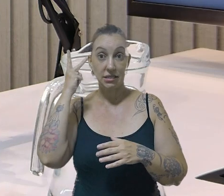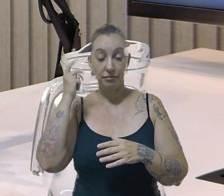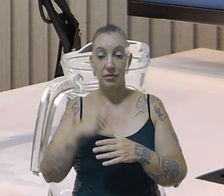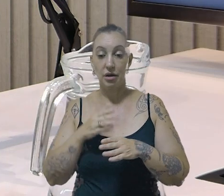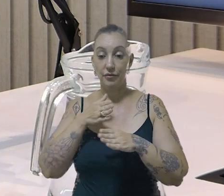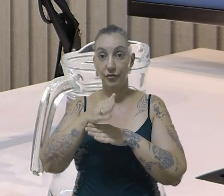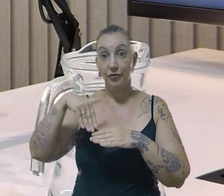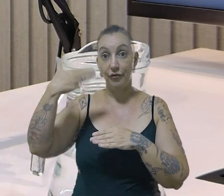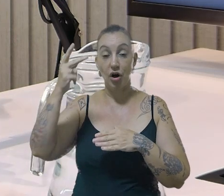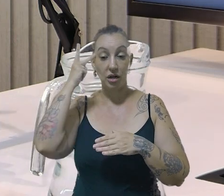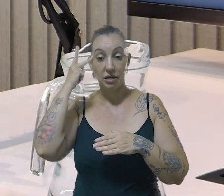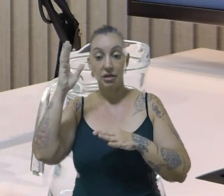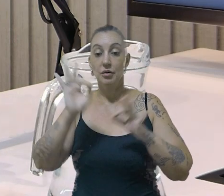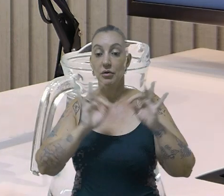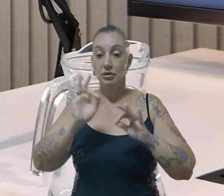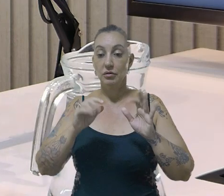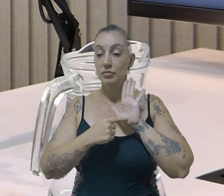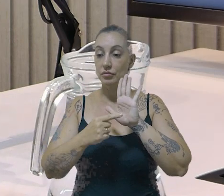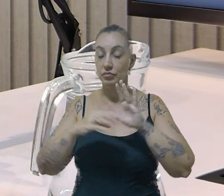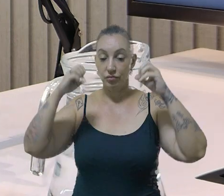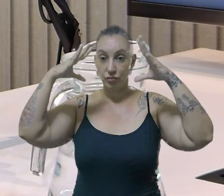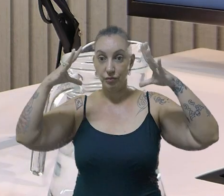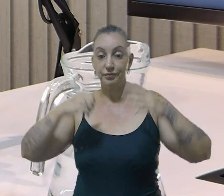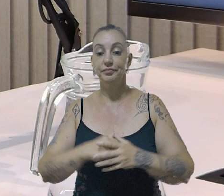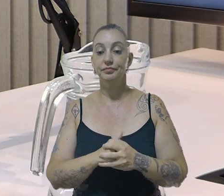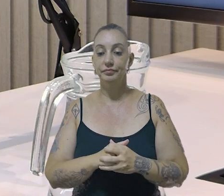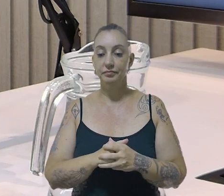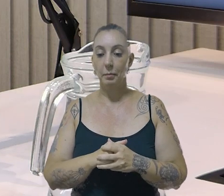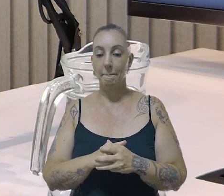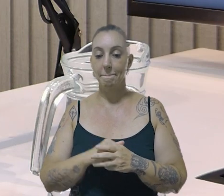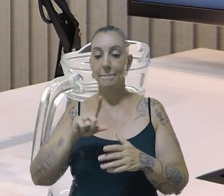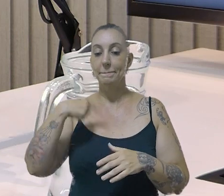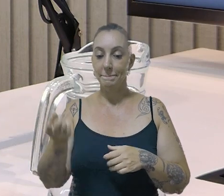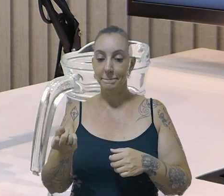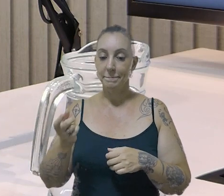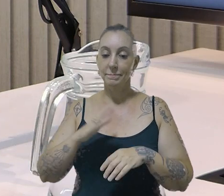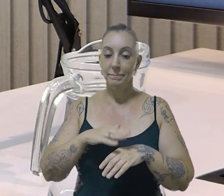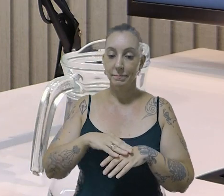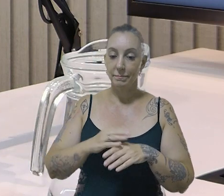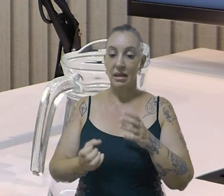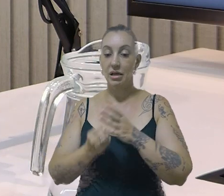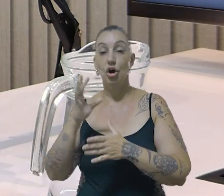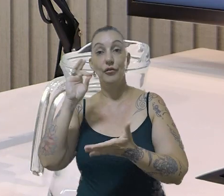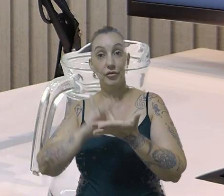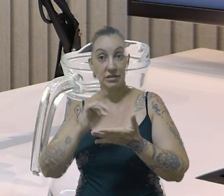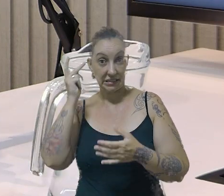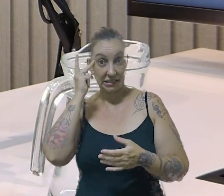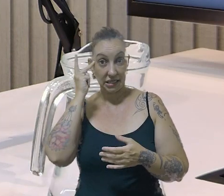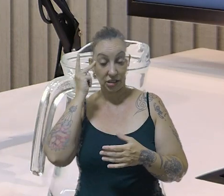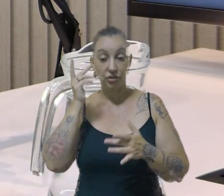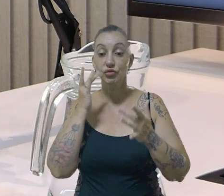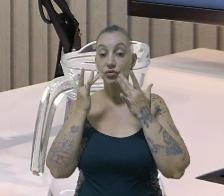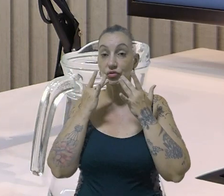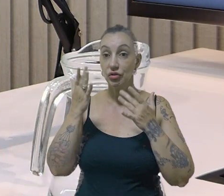estreia fora de São Paulo fiz a montagem apresentei a luz e tal e aí depois a gente faz uma estreia oficial em São Paulo em um teatro que